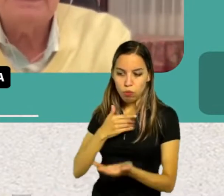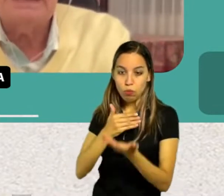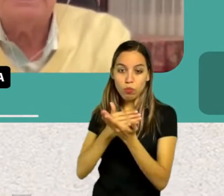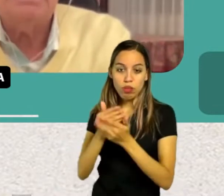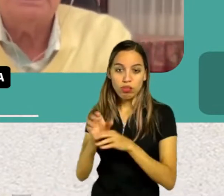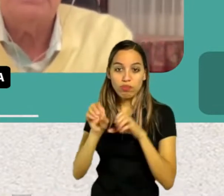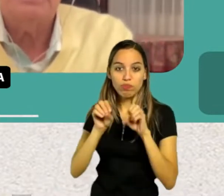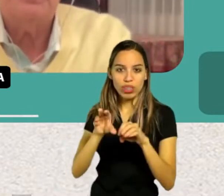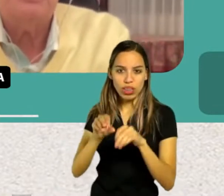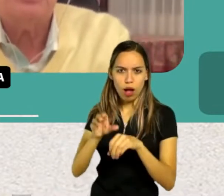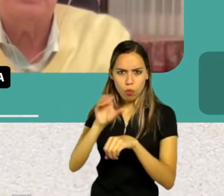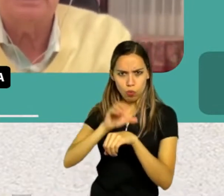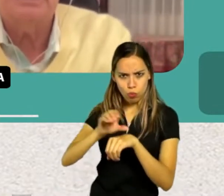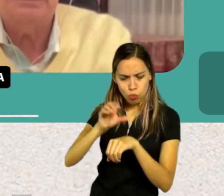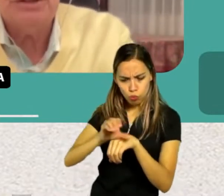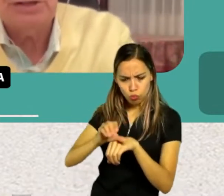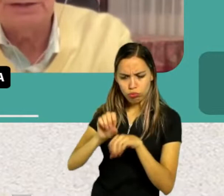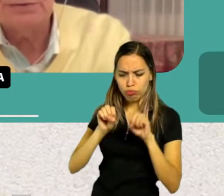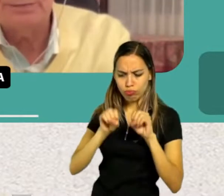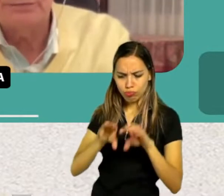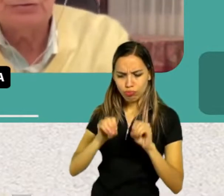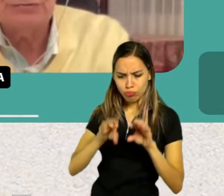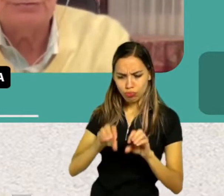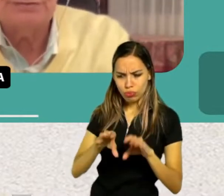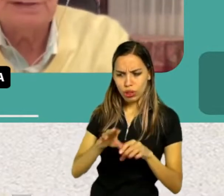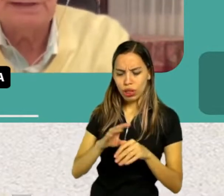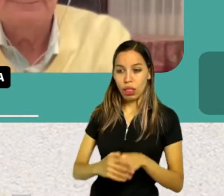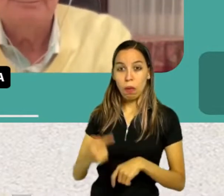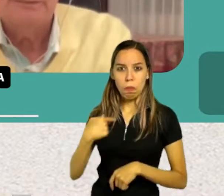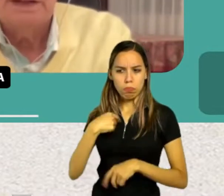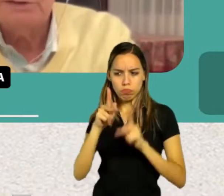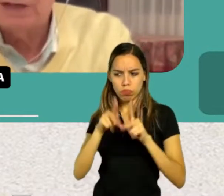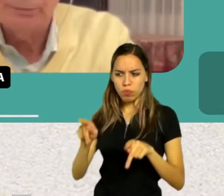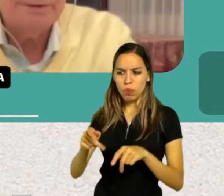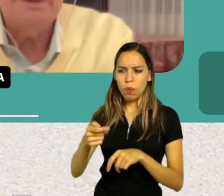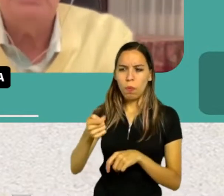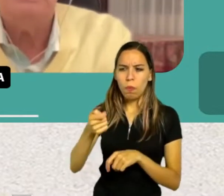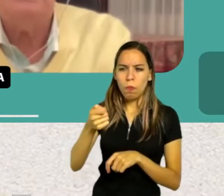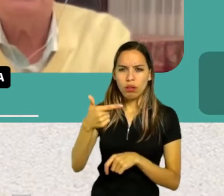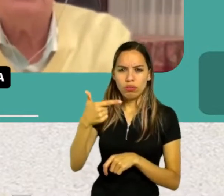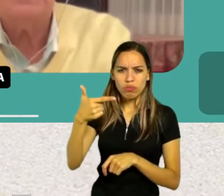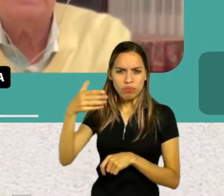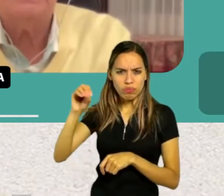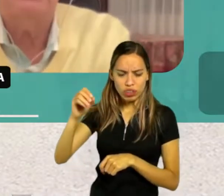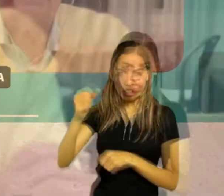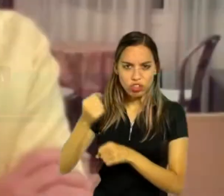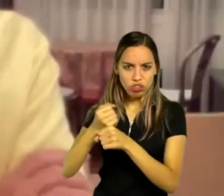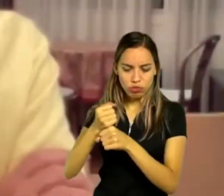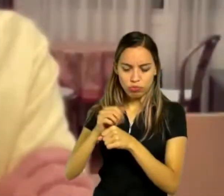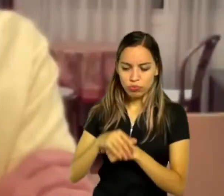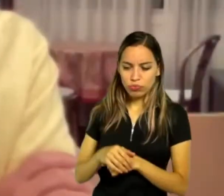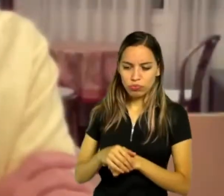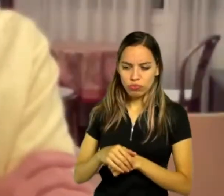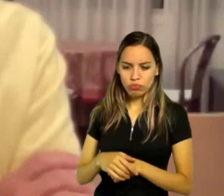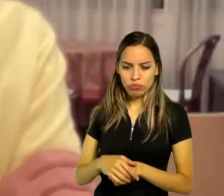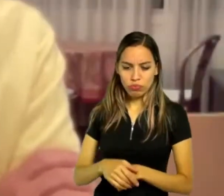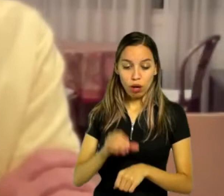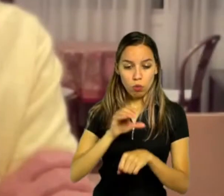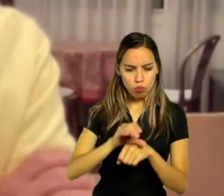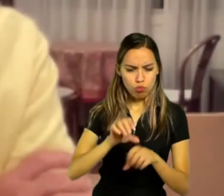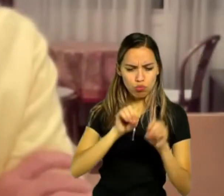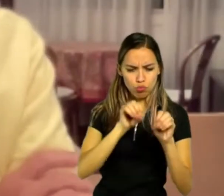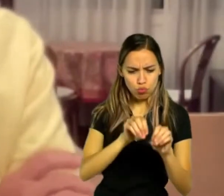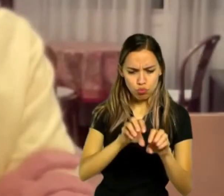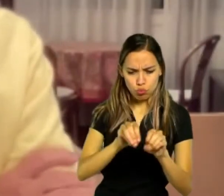Aula de verdade mesmo. Fui professor durante 20 anos, professor de cursinho. E já no primeiro ano eu saía da faculdade em